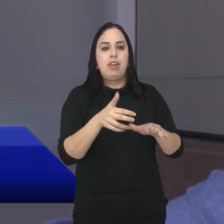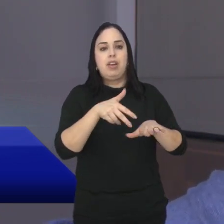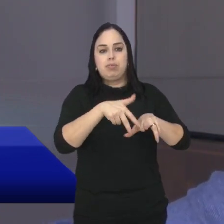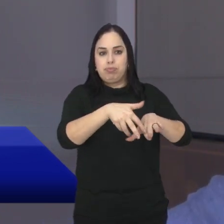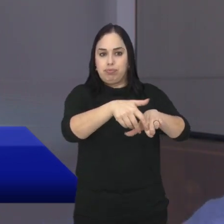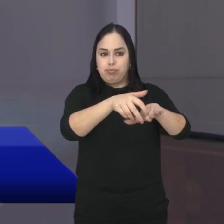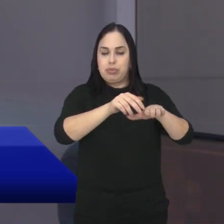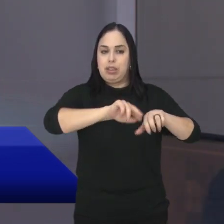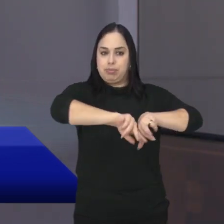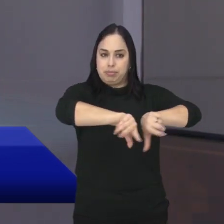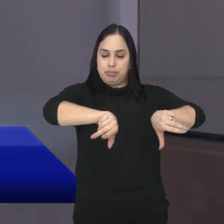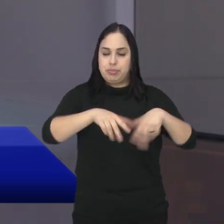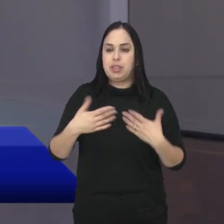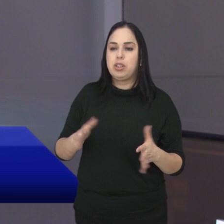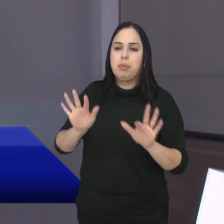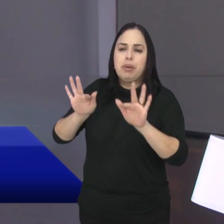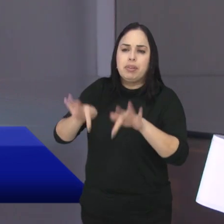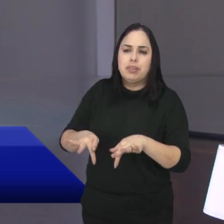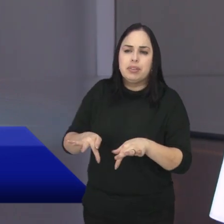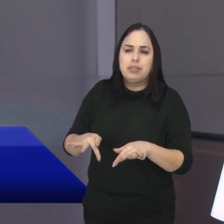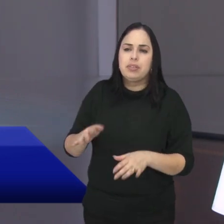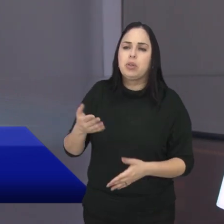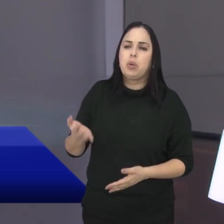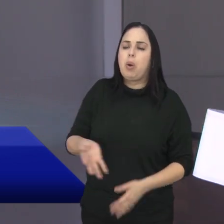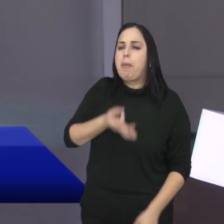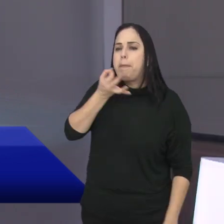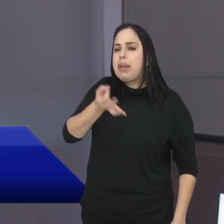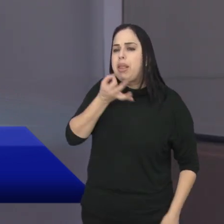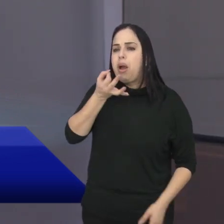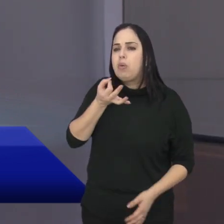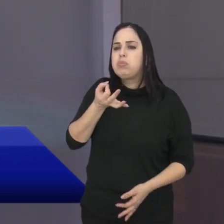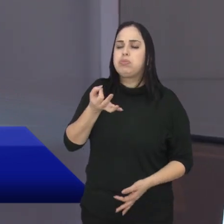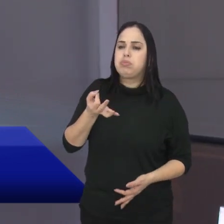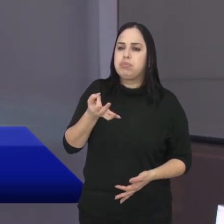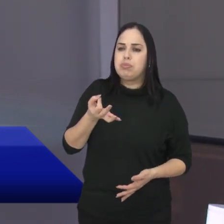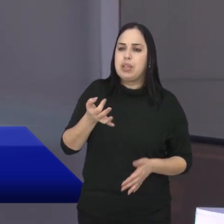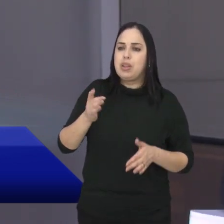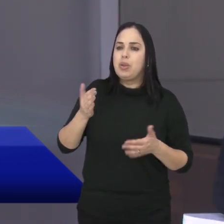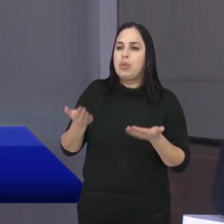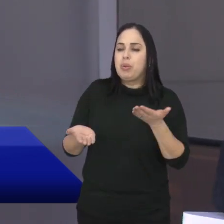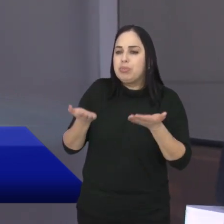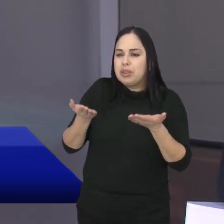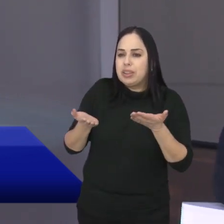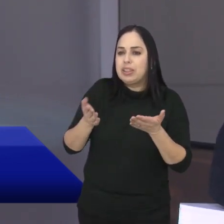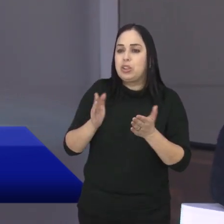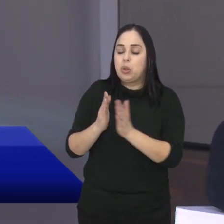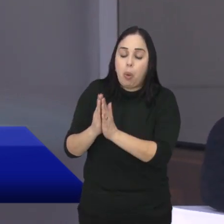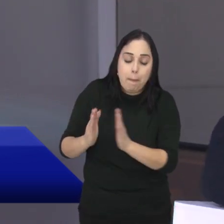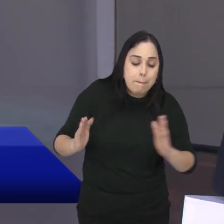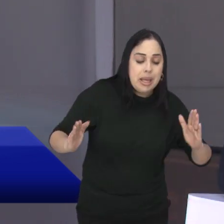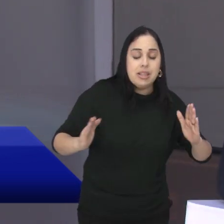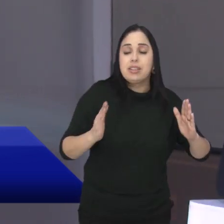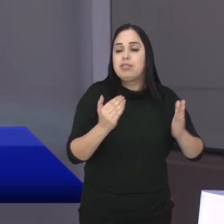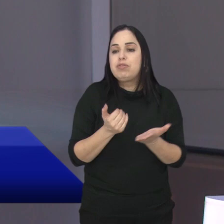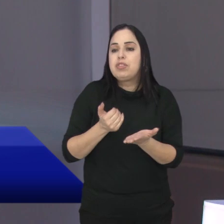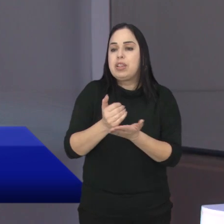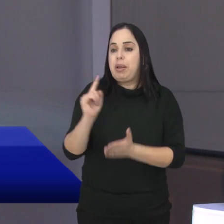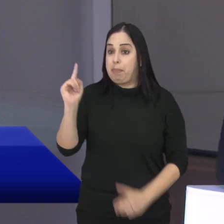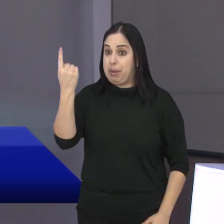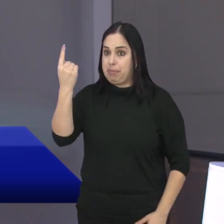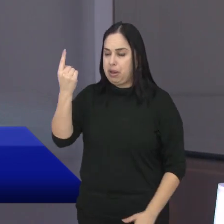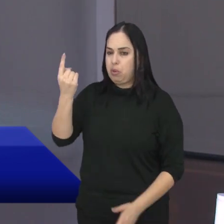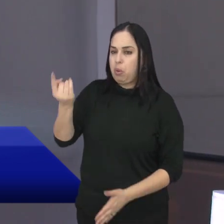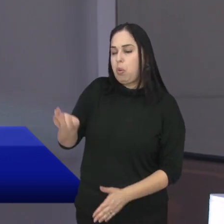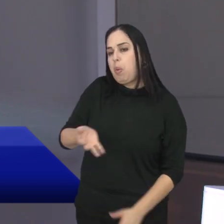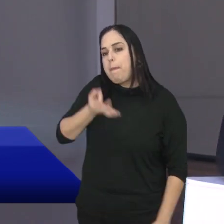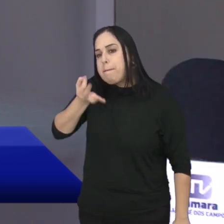modos ativos. E, Ronaldo, só para a gente fechar, que balanço que a gente pode fazer, né? Se tratando do começo aí da segunda fase, que balanço a gente